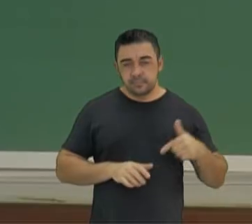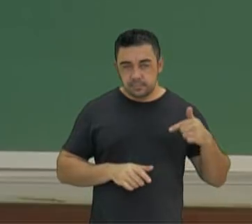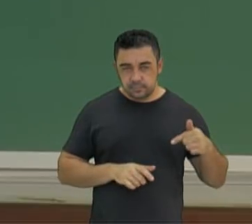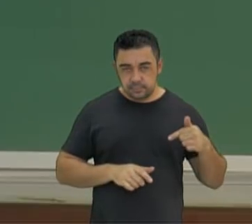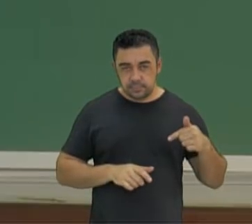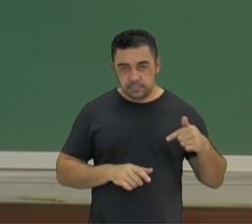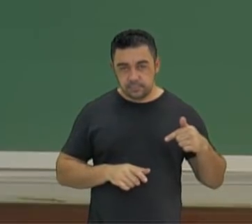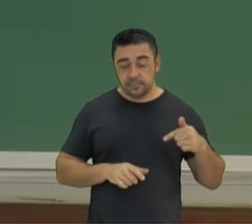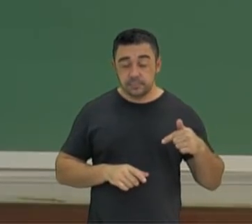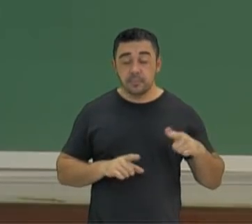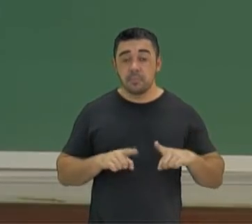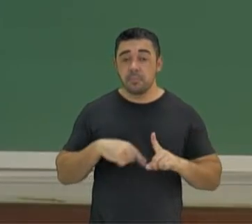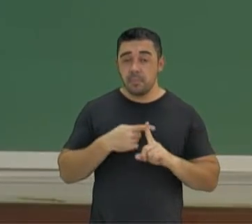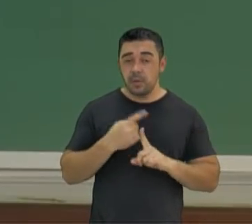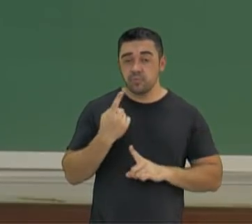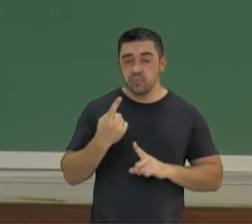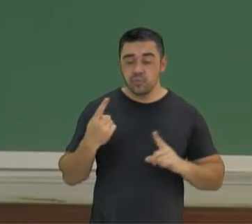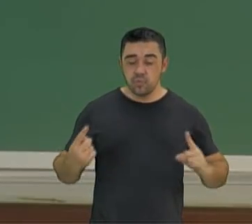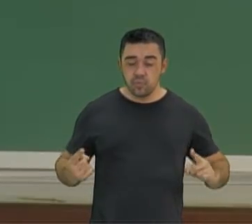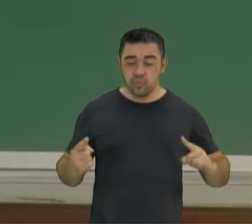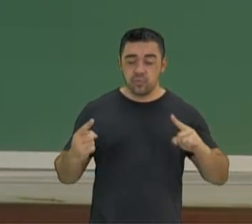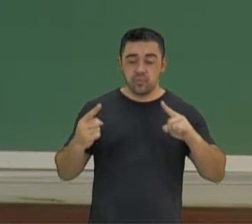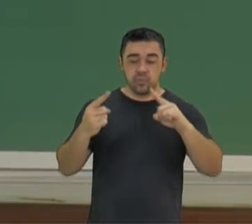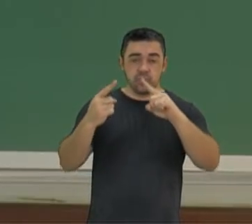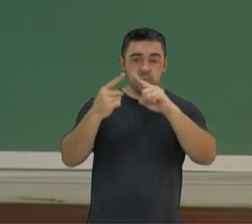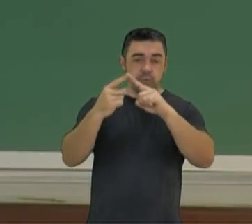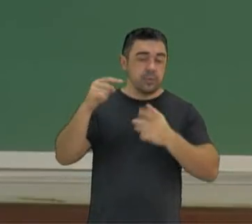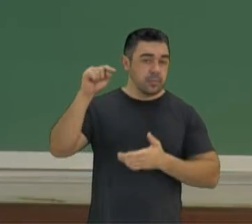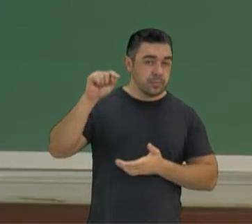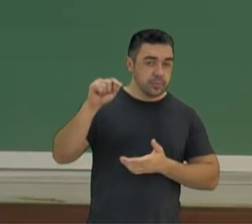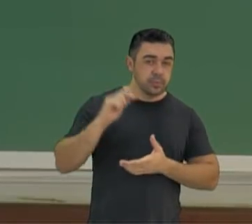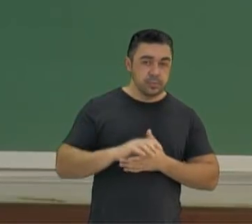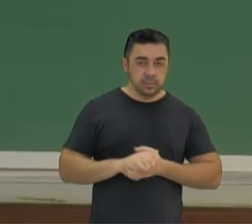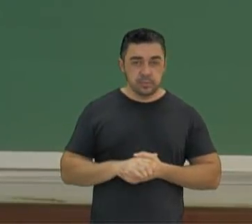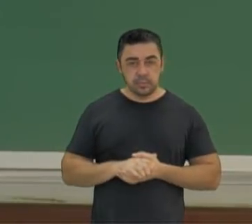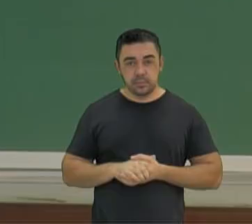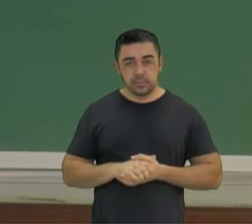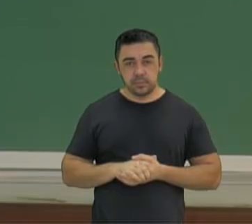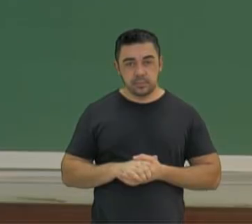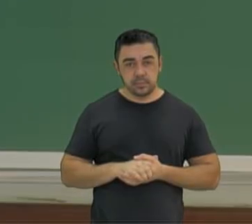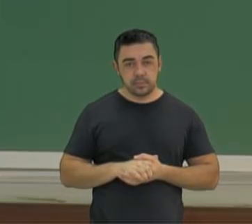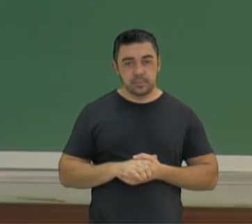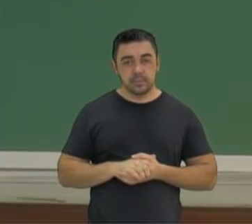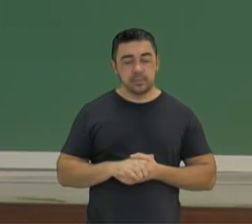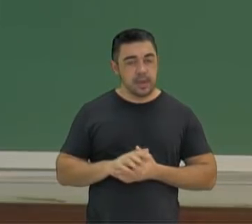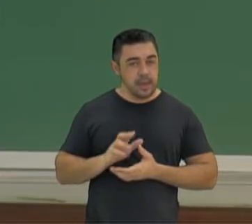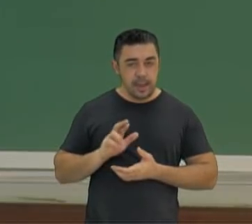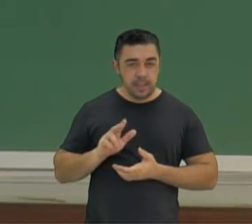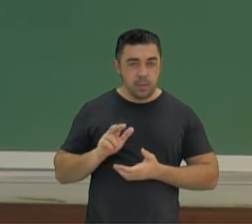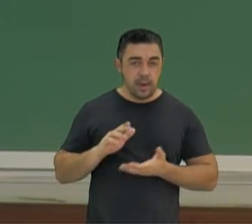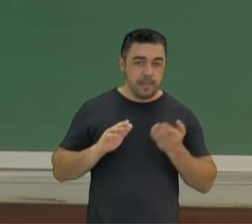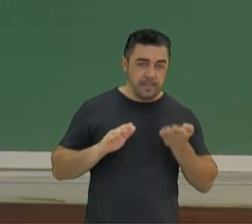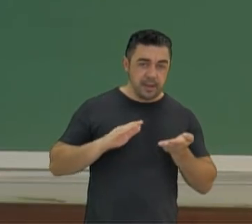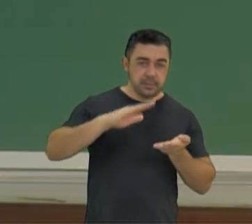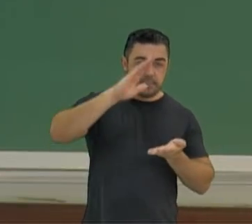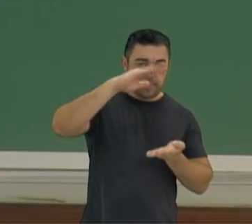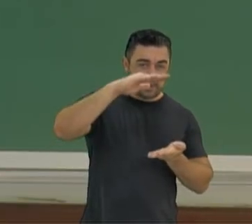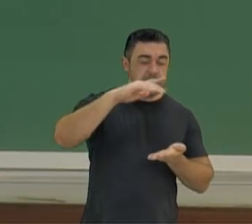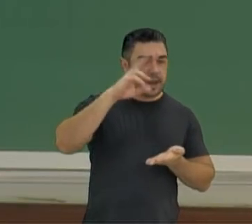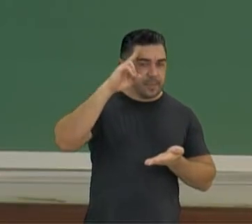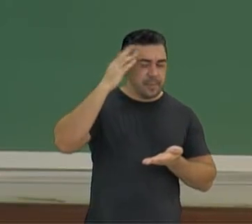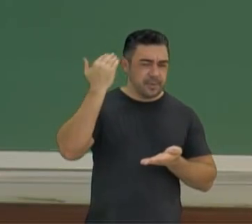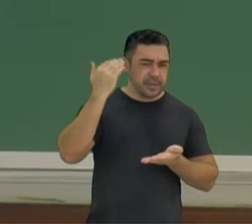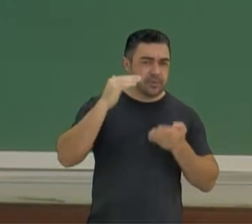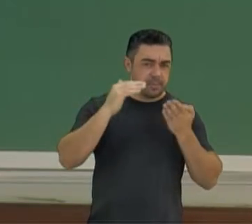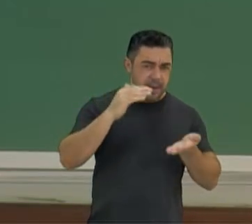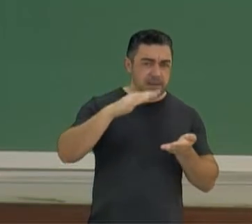lados, 7 vértices. Então já tem 7. Só que a pirâmide não tem 2 bases. Lembra lá do prisma? A gente tinha 2